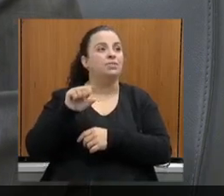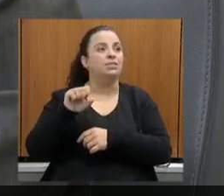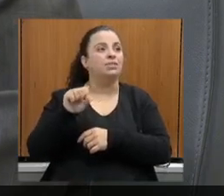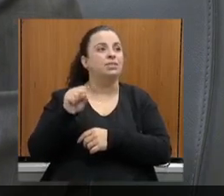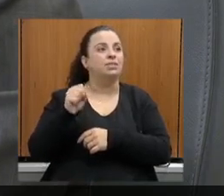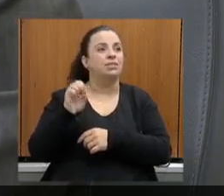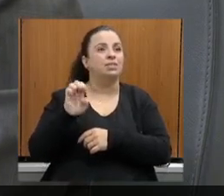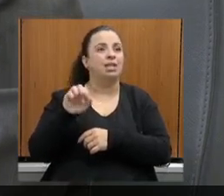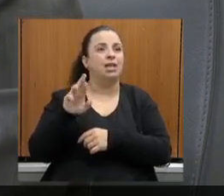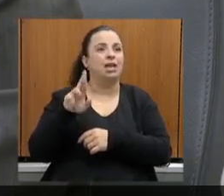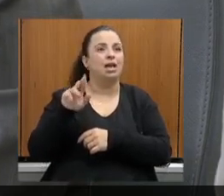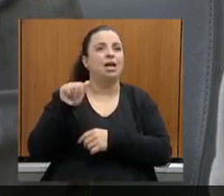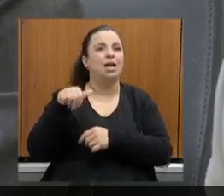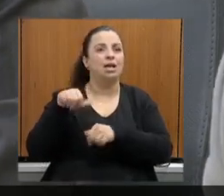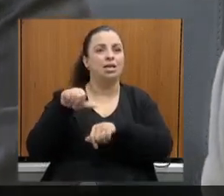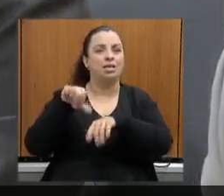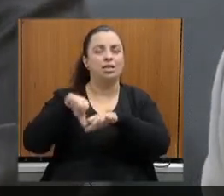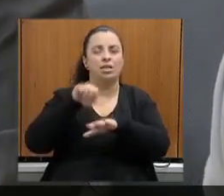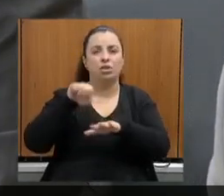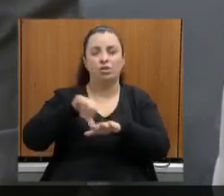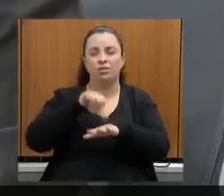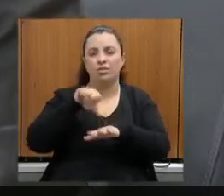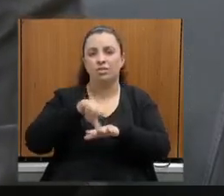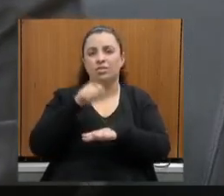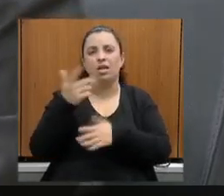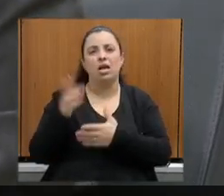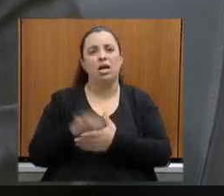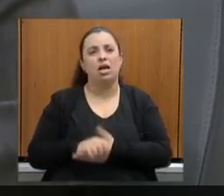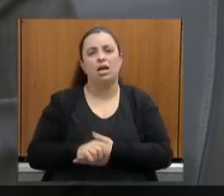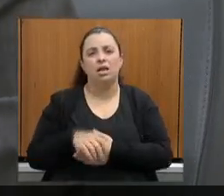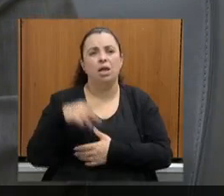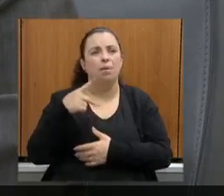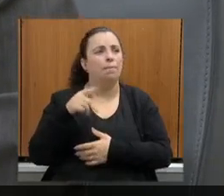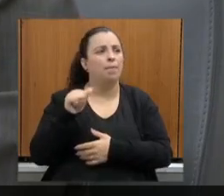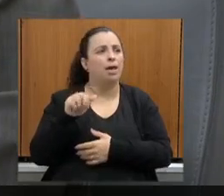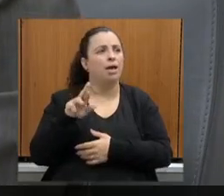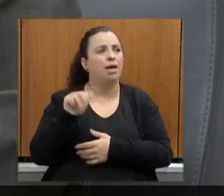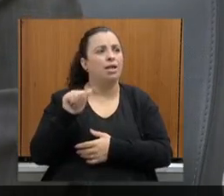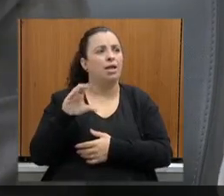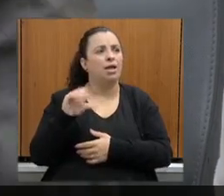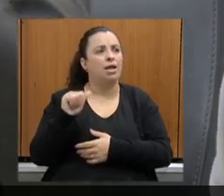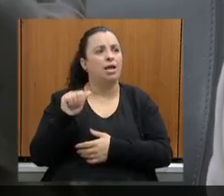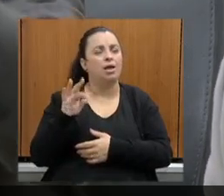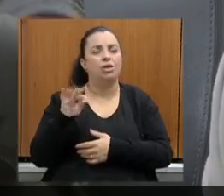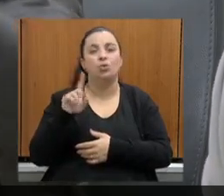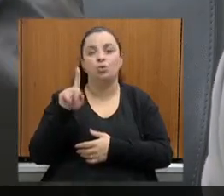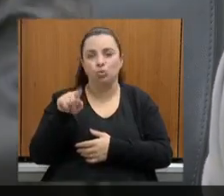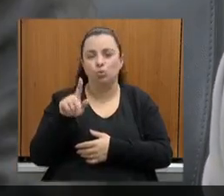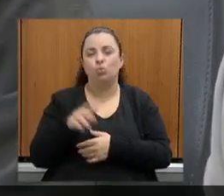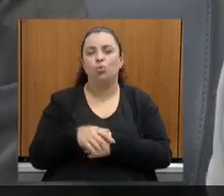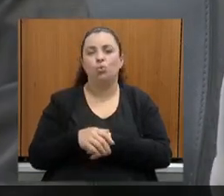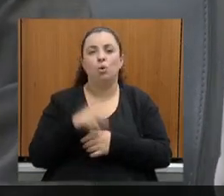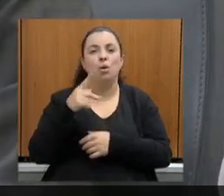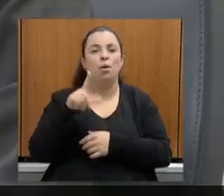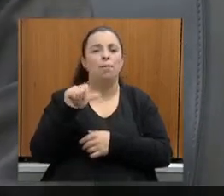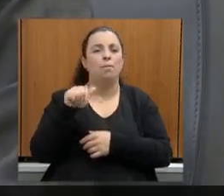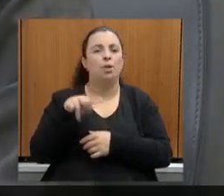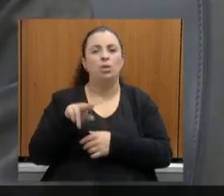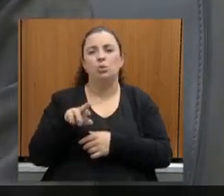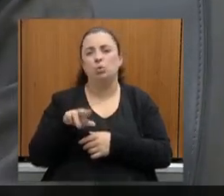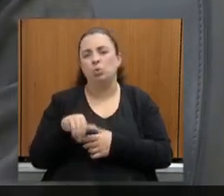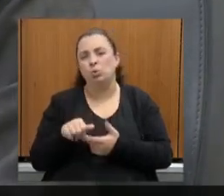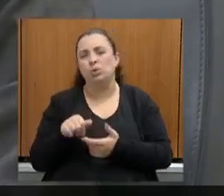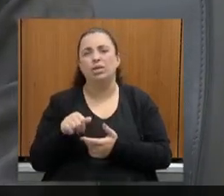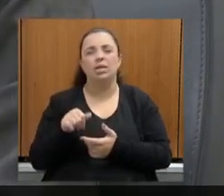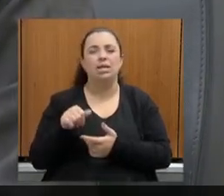fundamental Nova Serrana 2 Varjão de Minas Paracatu Podemos seguir em Planura Salinas